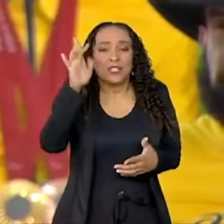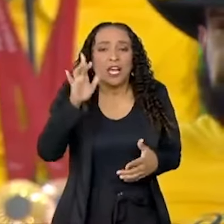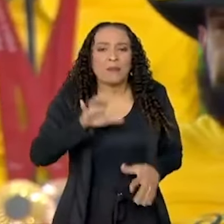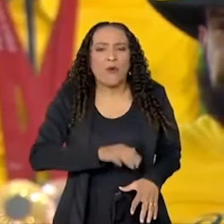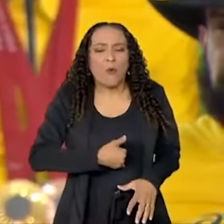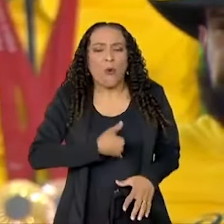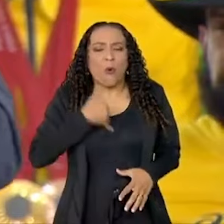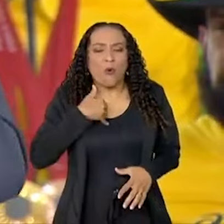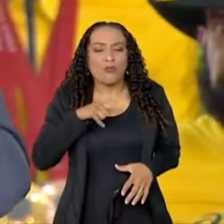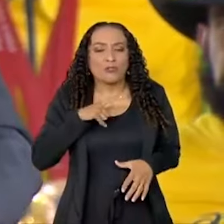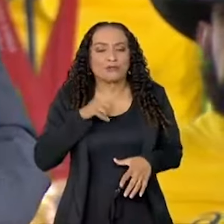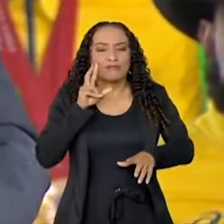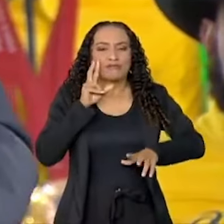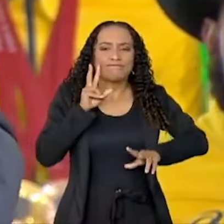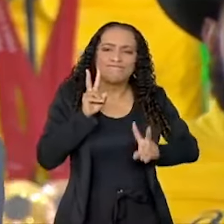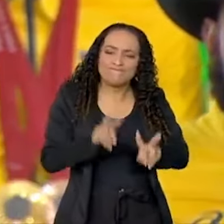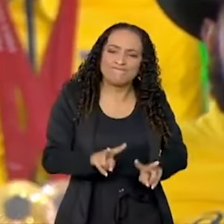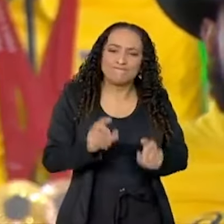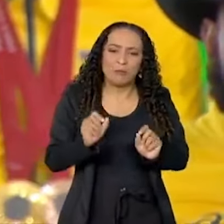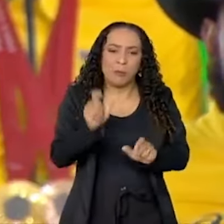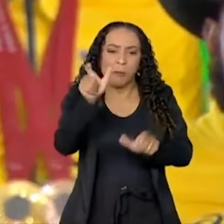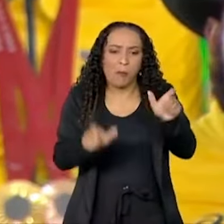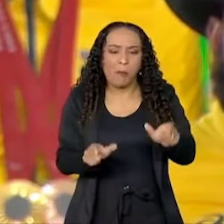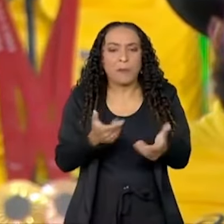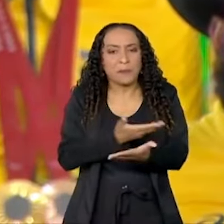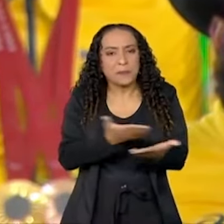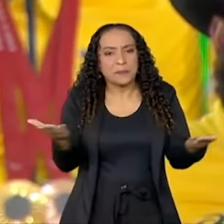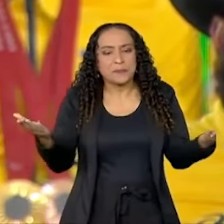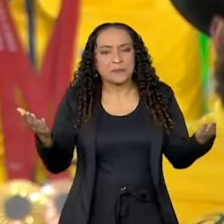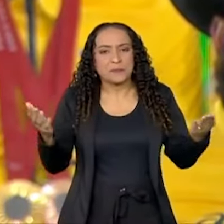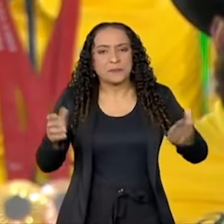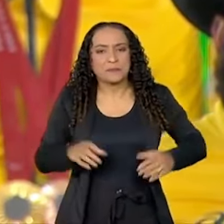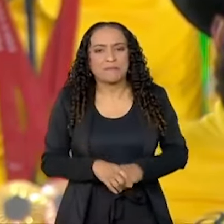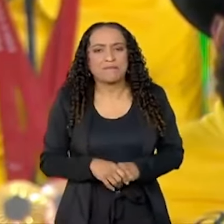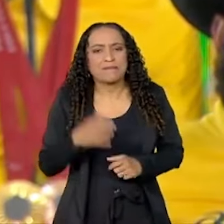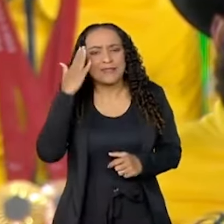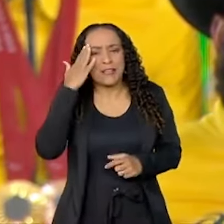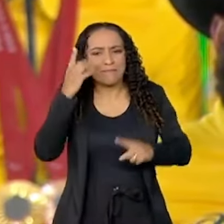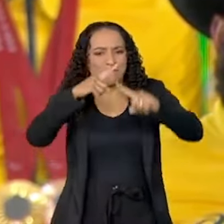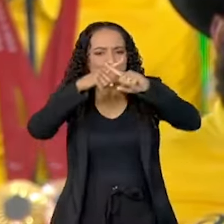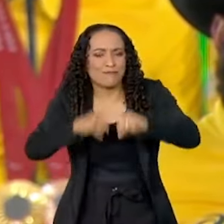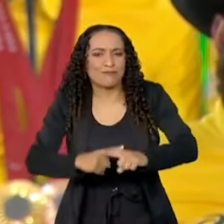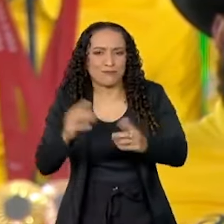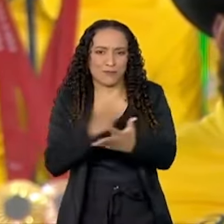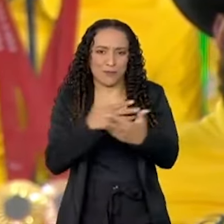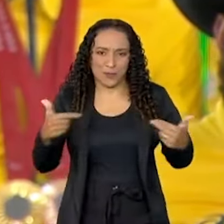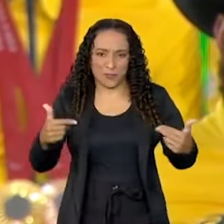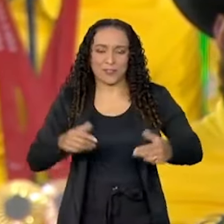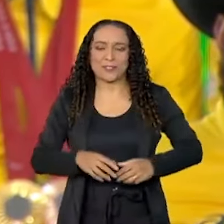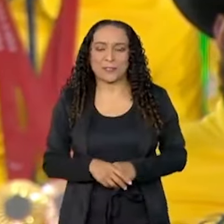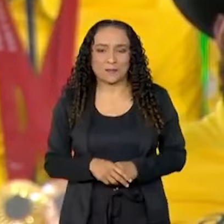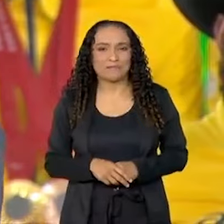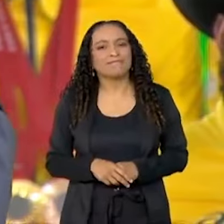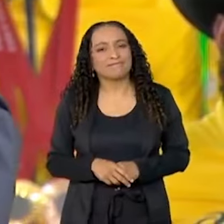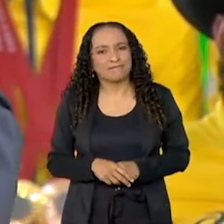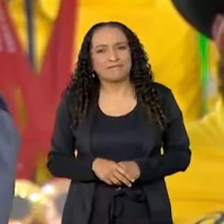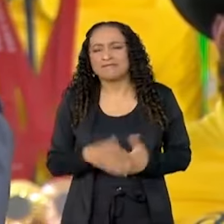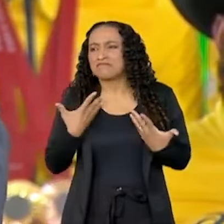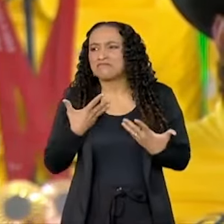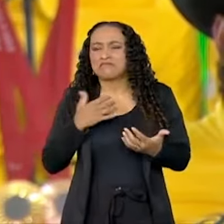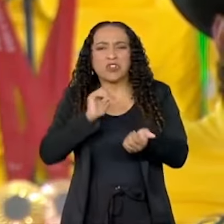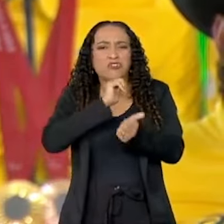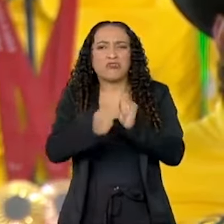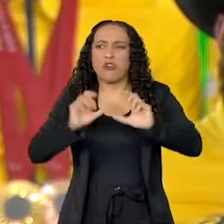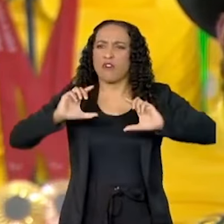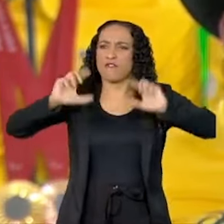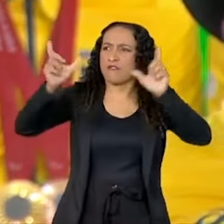orgulho que eu tenho quando eu vejo vocês, sabe, disputando alguma coisa. Seja um jogo de